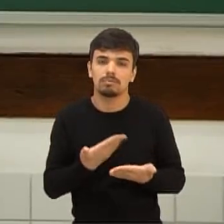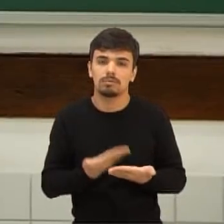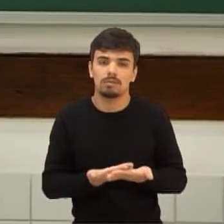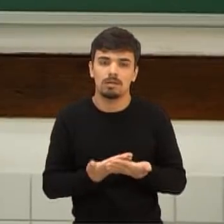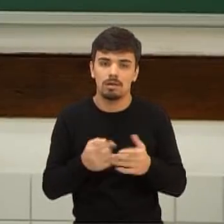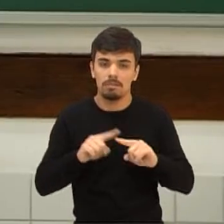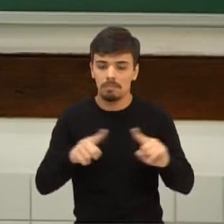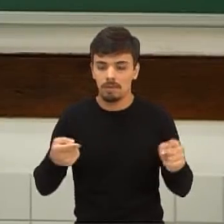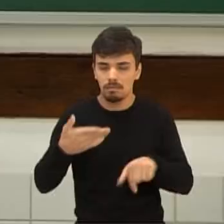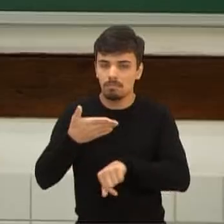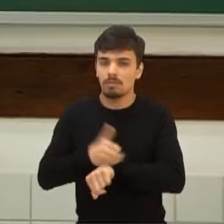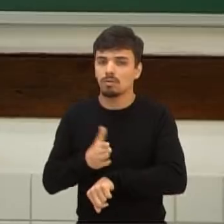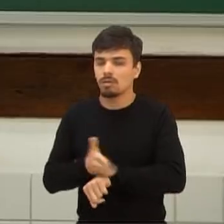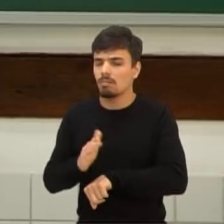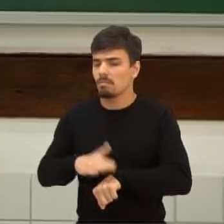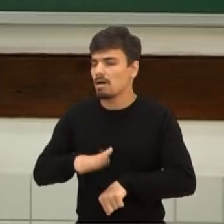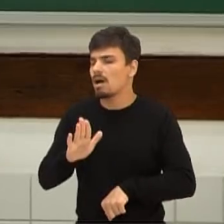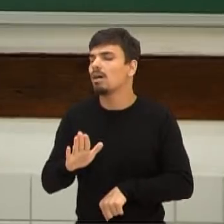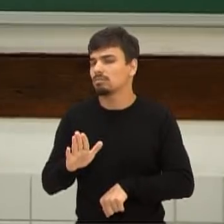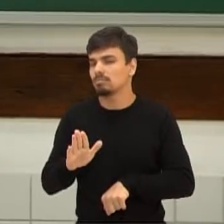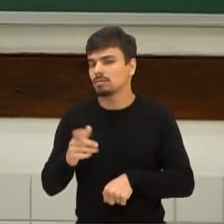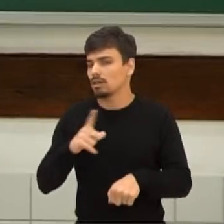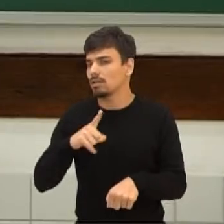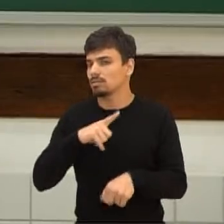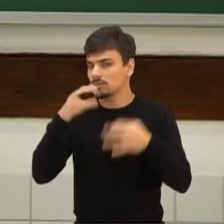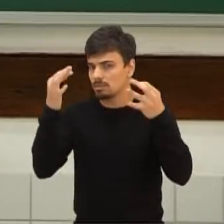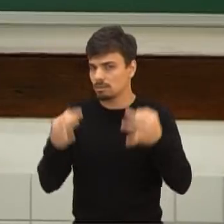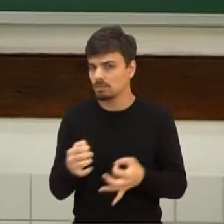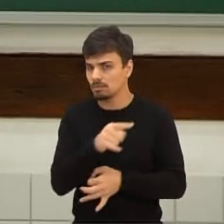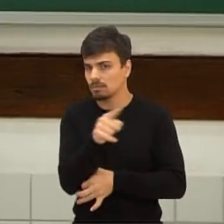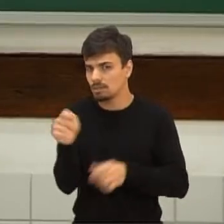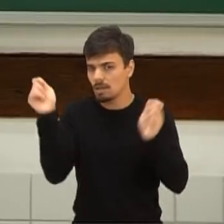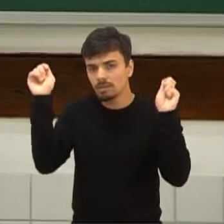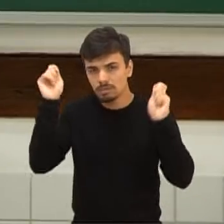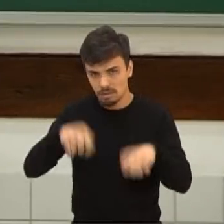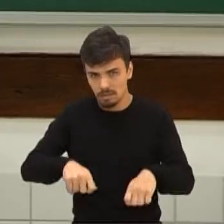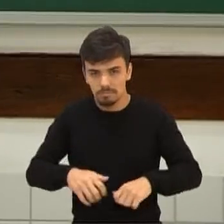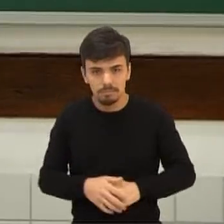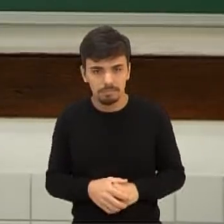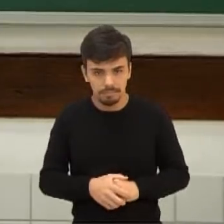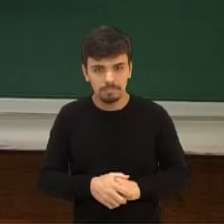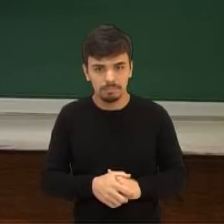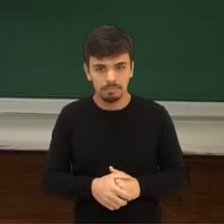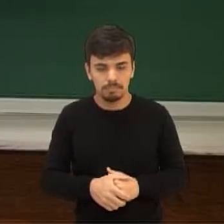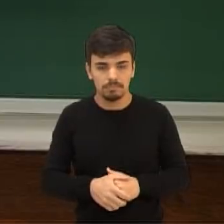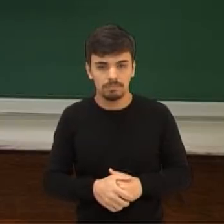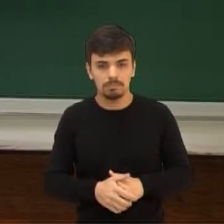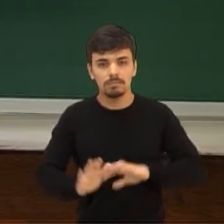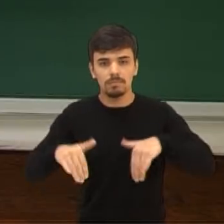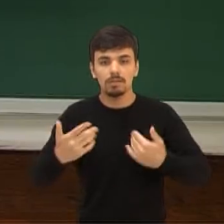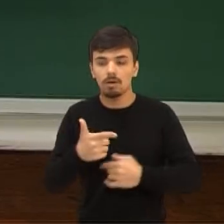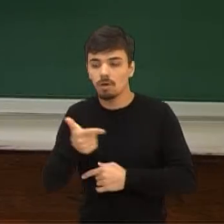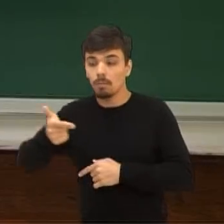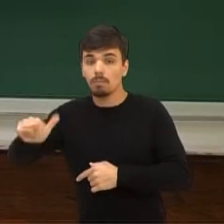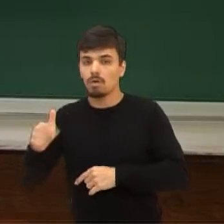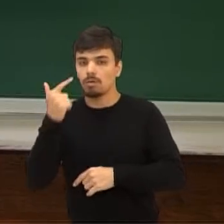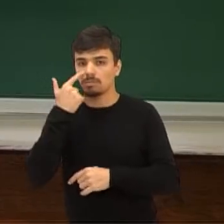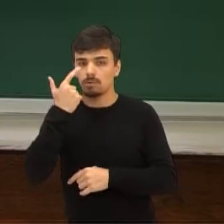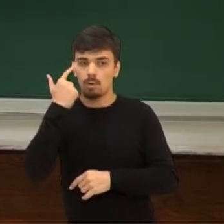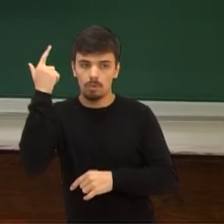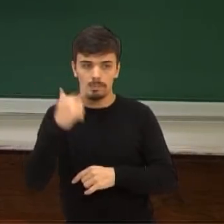Mas vamos praticar mais um pouquinho, que eu tenho certeza que vocês são capazes de fazer, certinho? Vamos para o próximo, então.